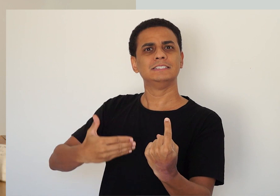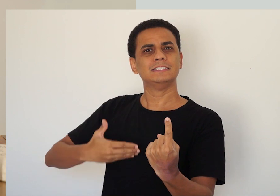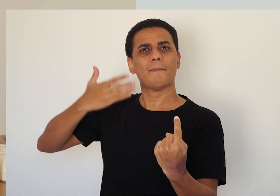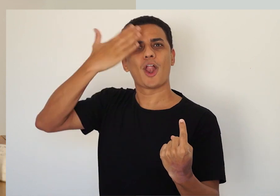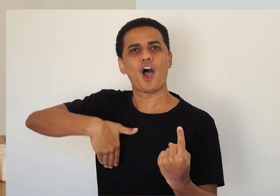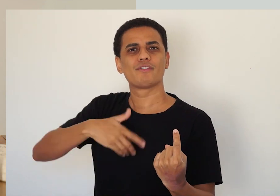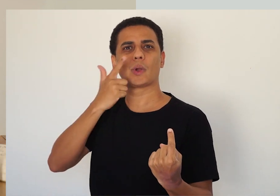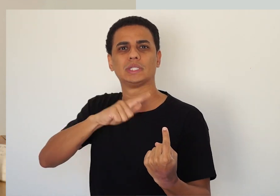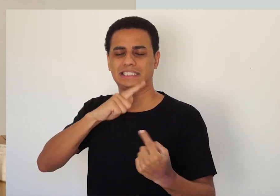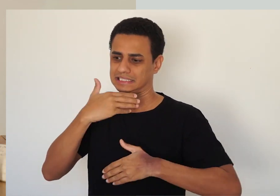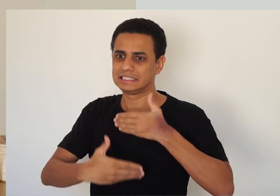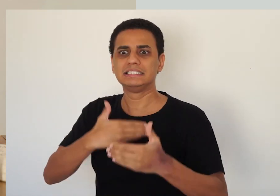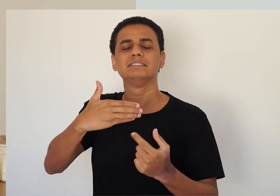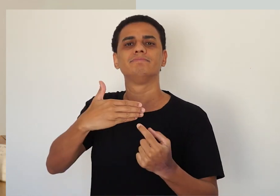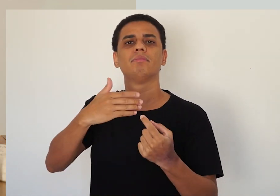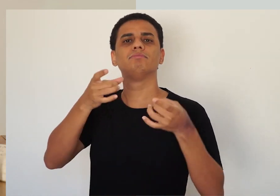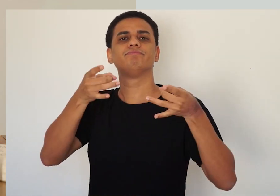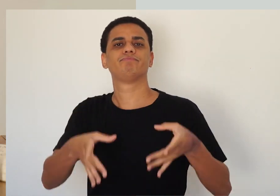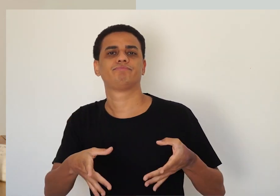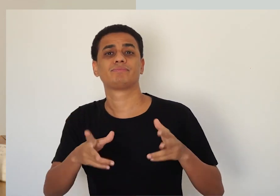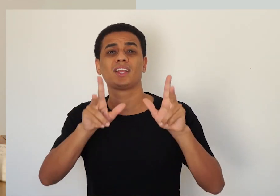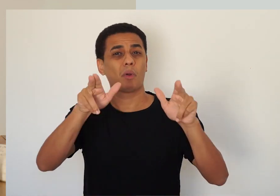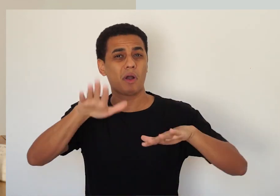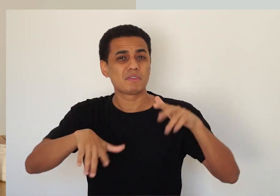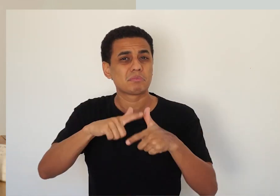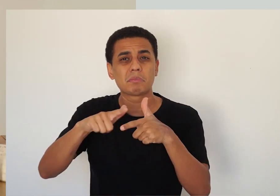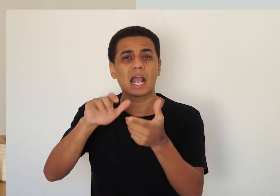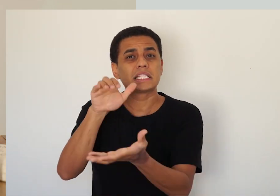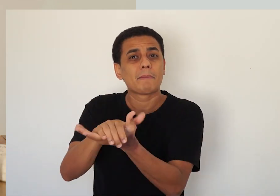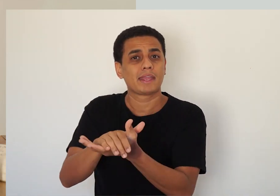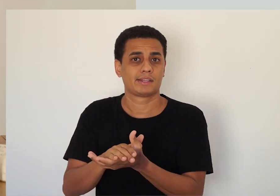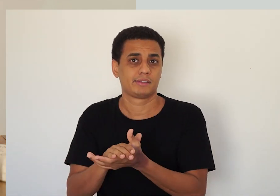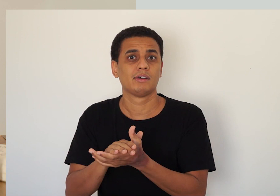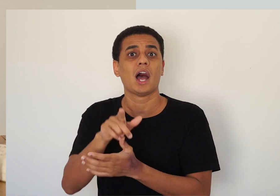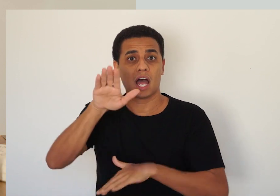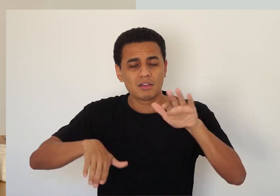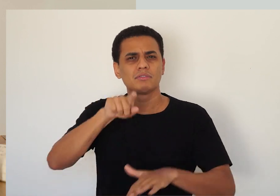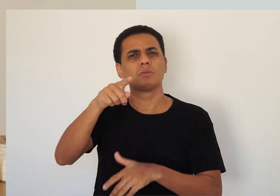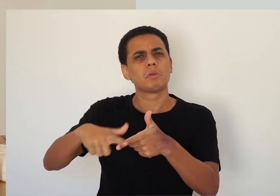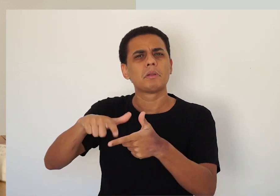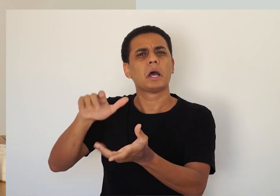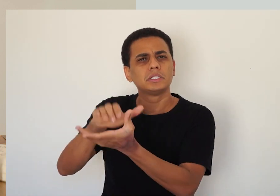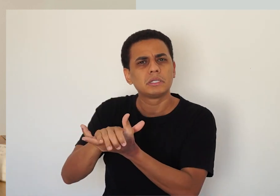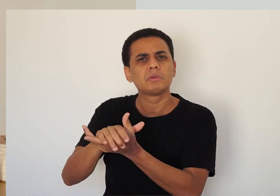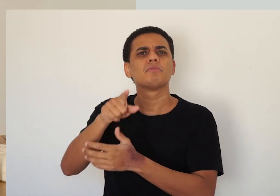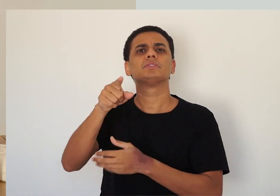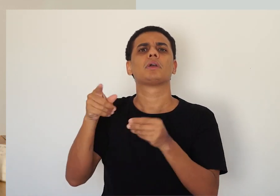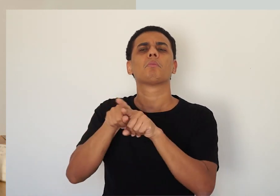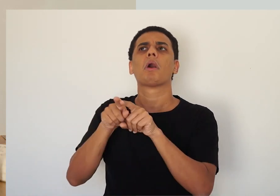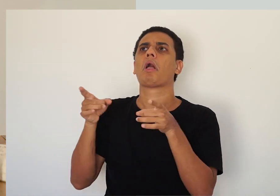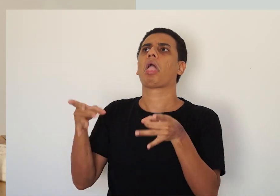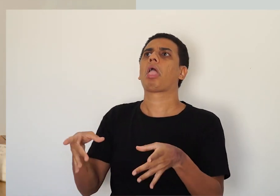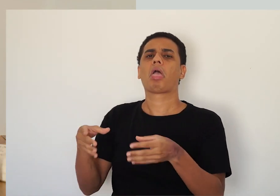propósito final da provação. Isso acontece, por exemplo, em casamentos. Talvez você esteja vivendo uma crise no seu casamento e você está